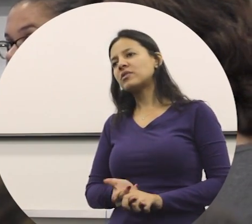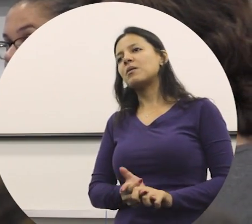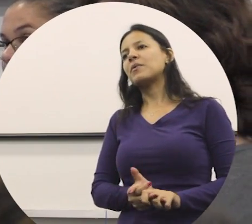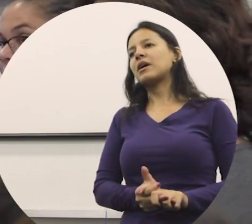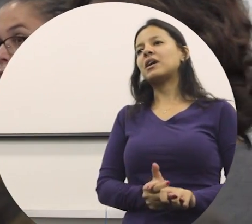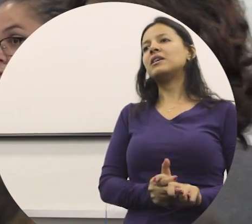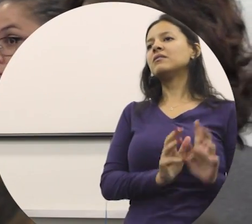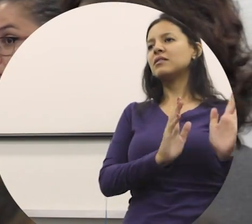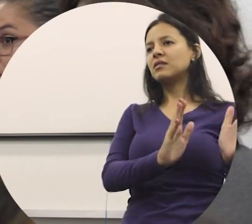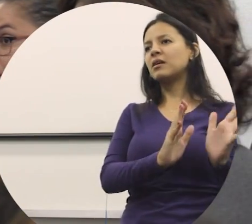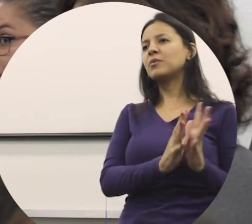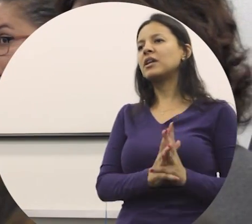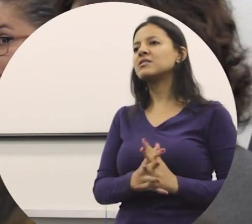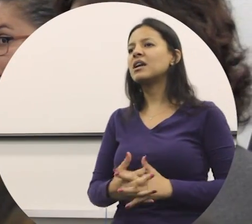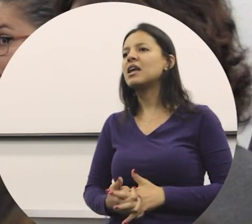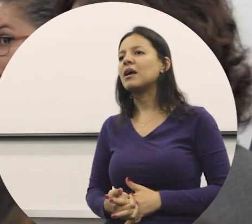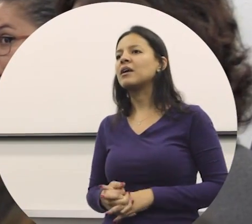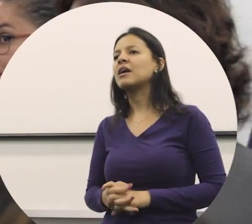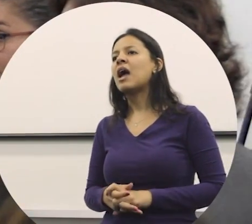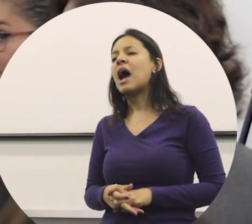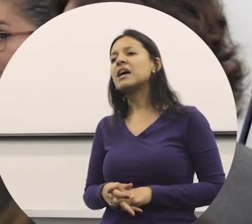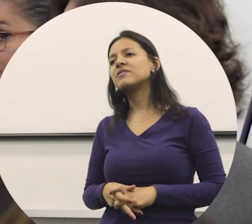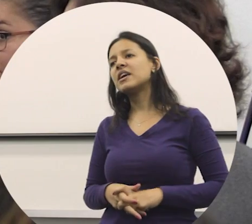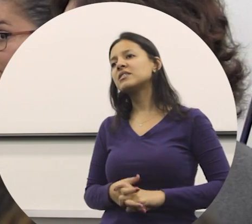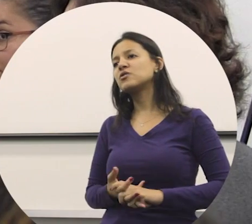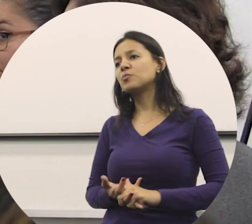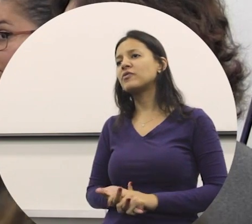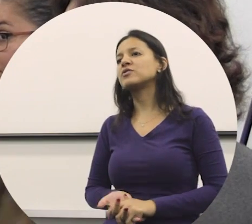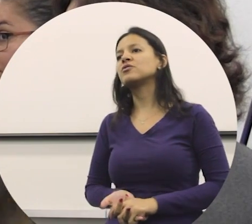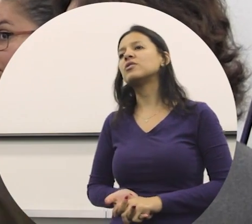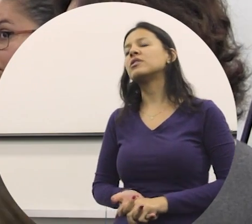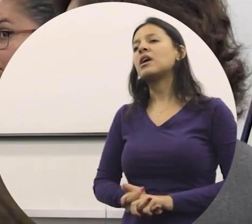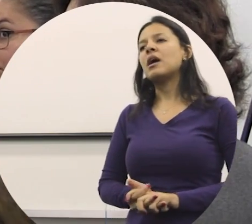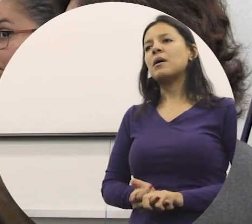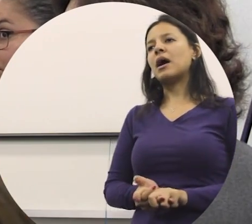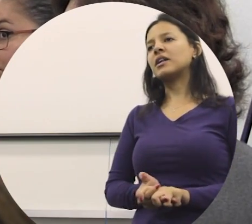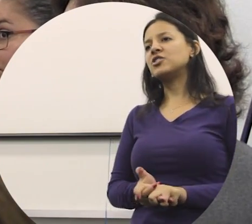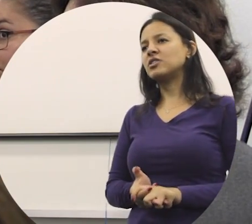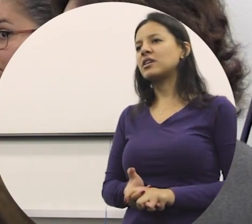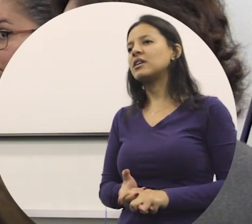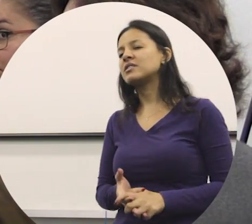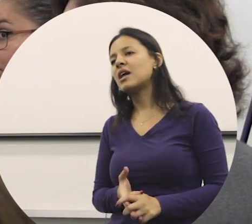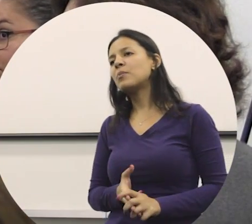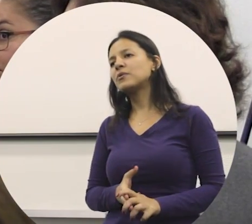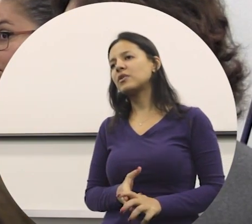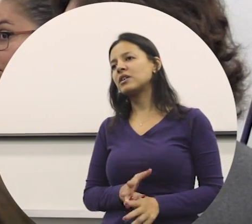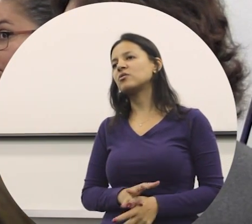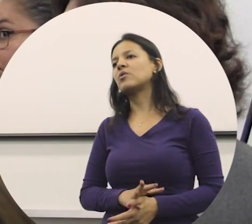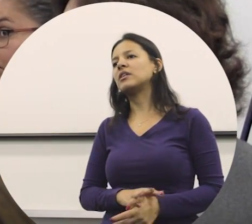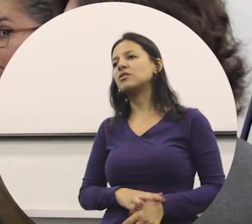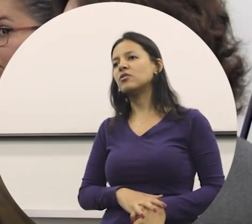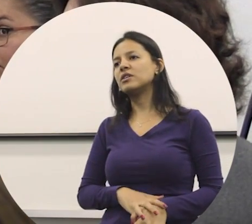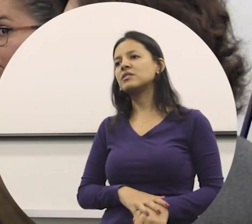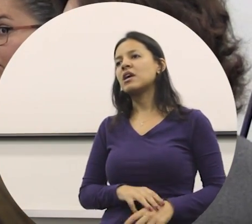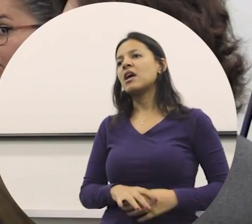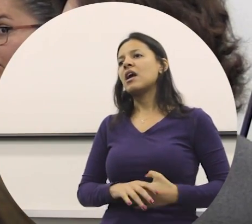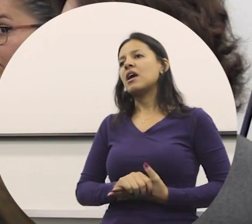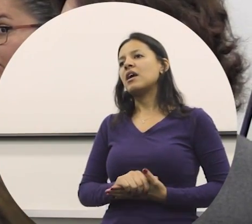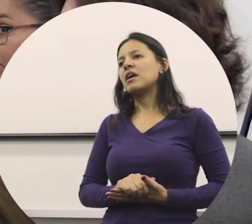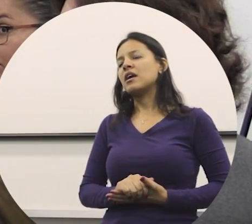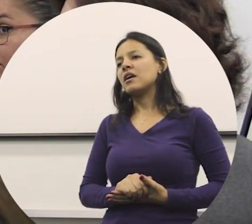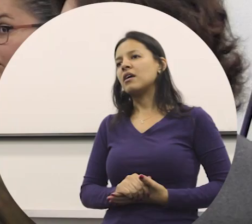um pouco tempo, é aquele tempo que ele está lá. Às vezes o professor acredita que ensinar português como